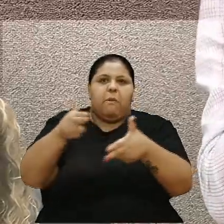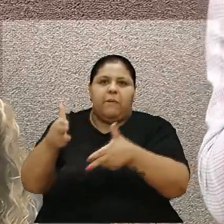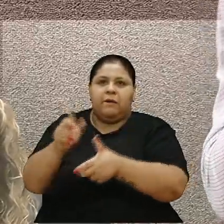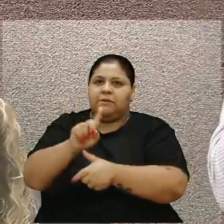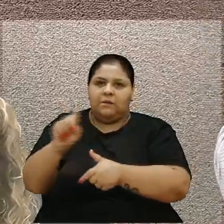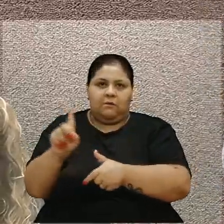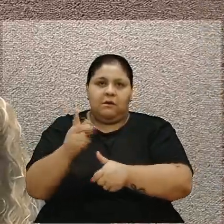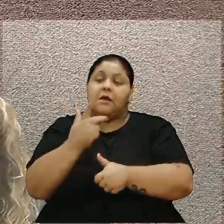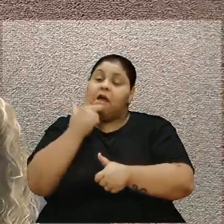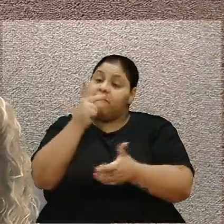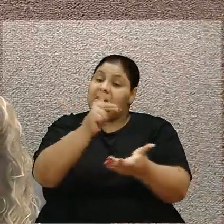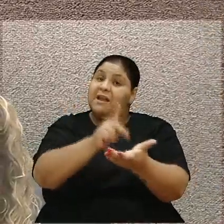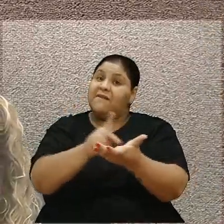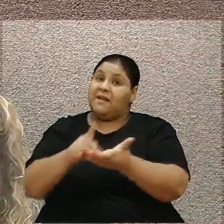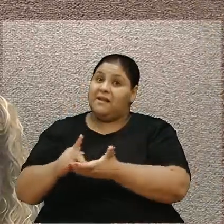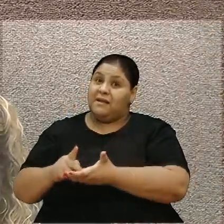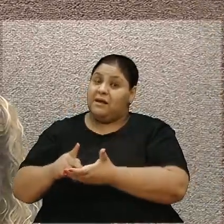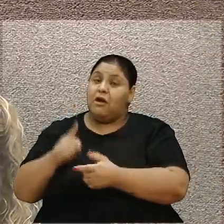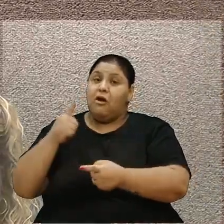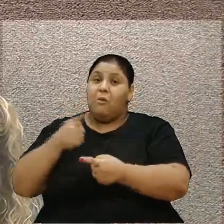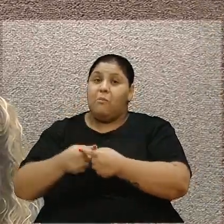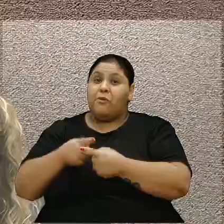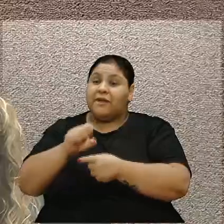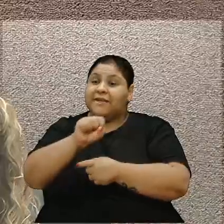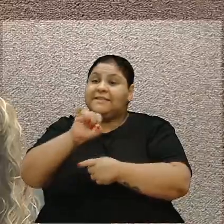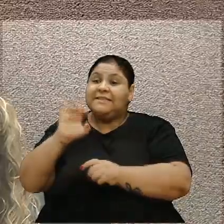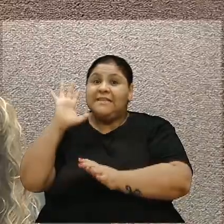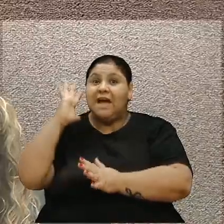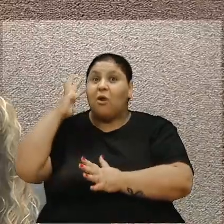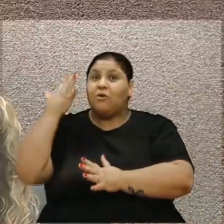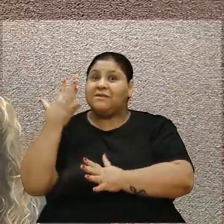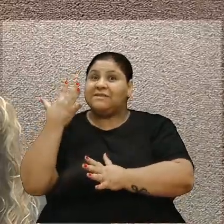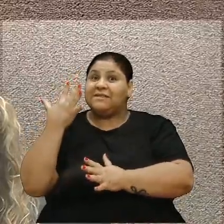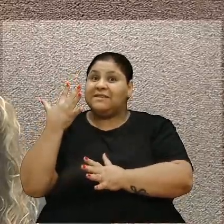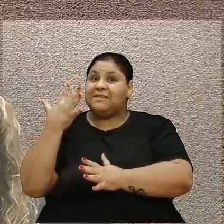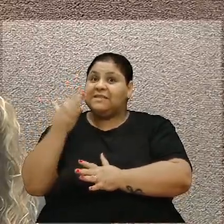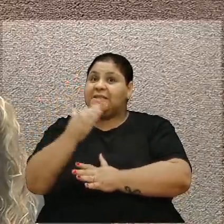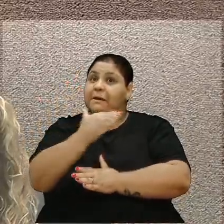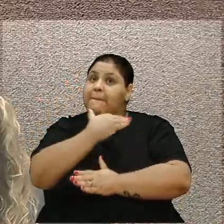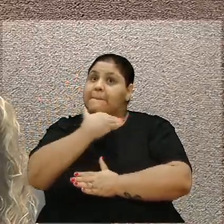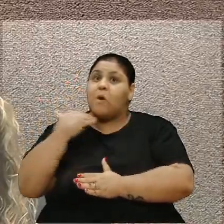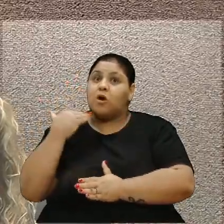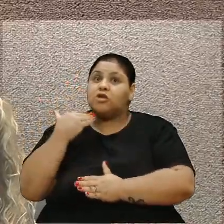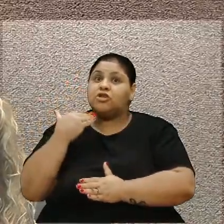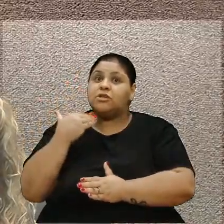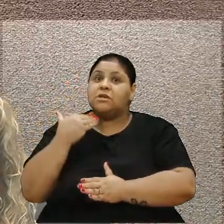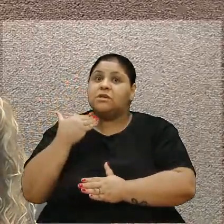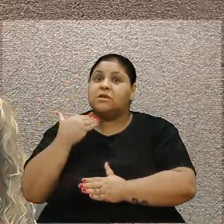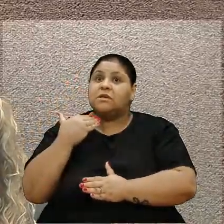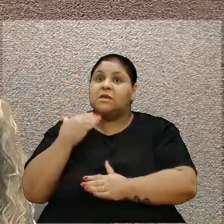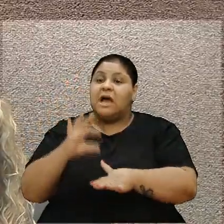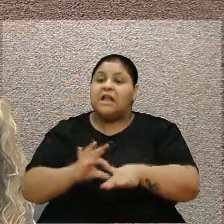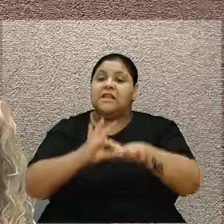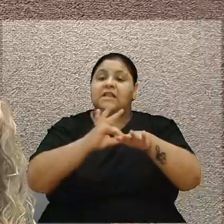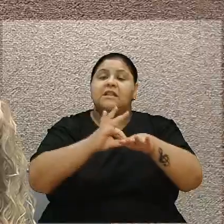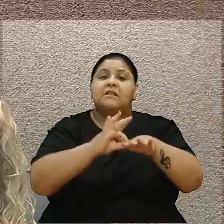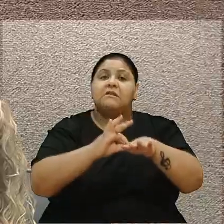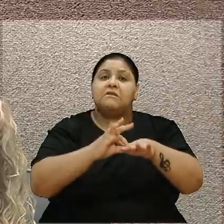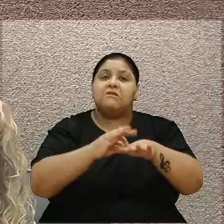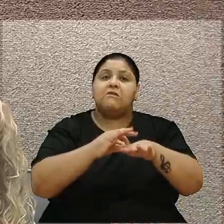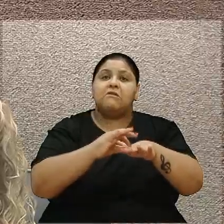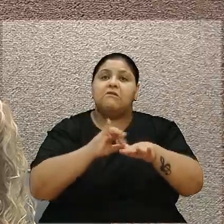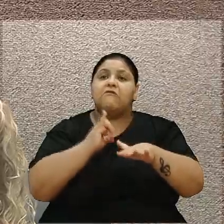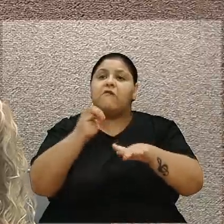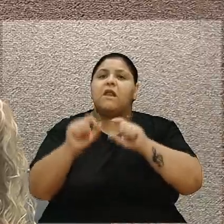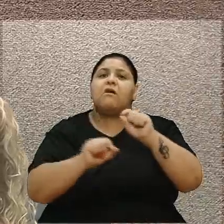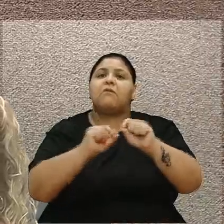tivesse vindo a montanha abaixo e matado um monte de gente, o que as autoridades iam dizer? Bah, como é que nós ia saber? Infelizmente aconteceu. E